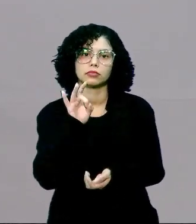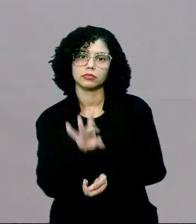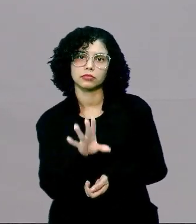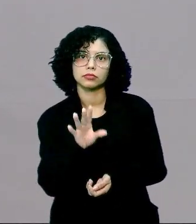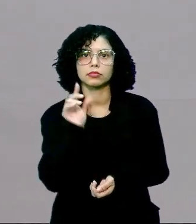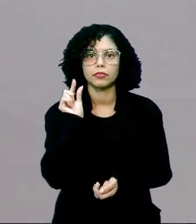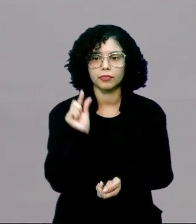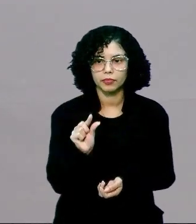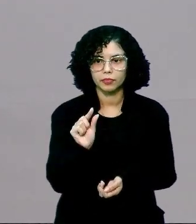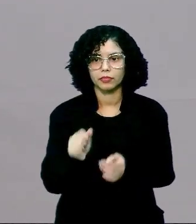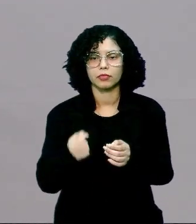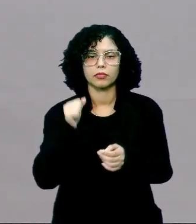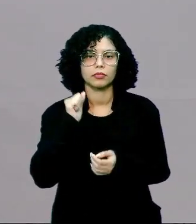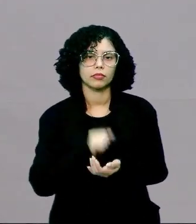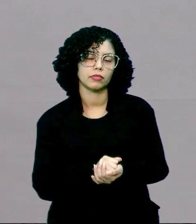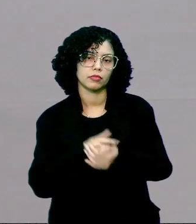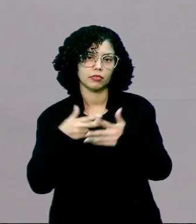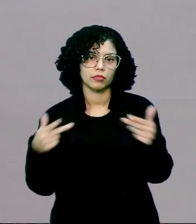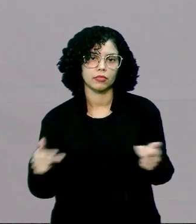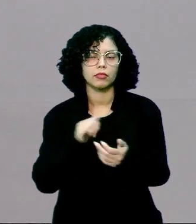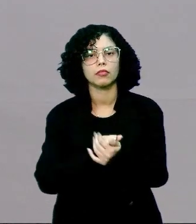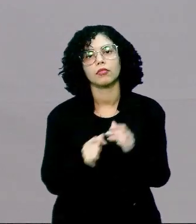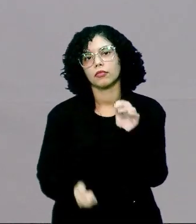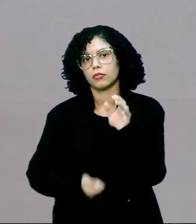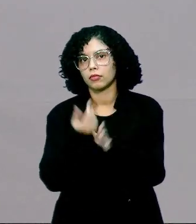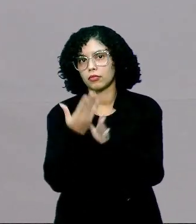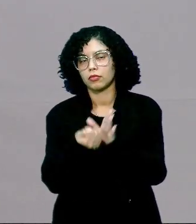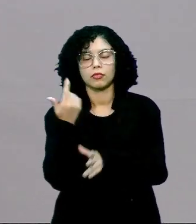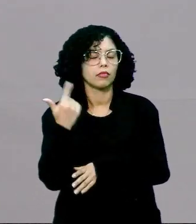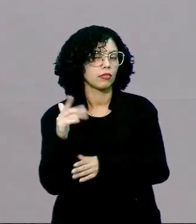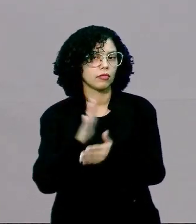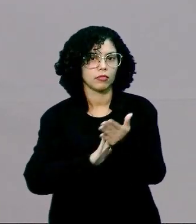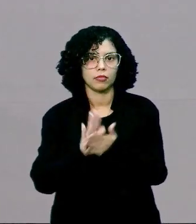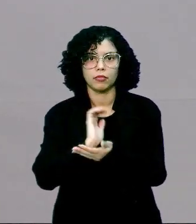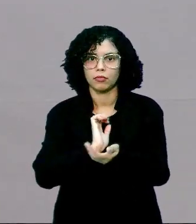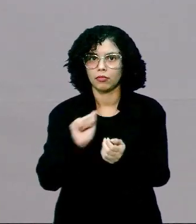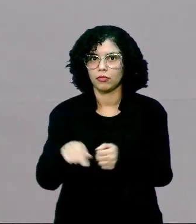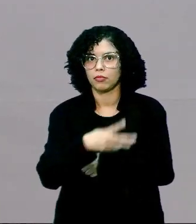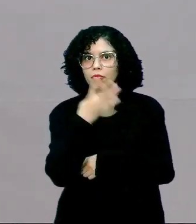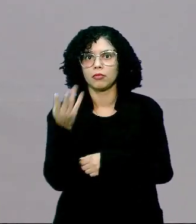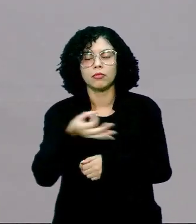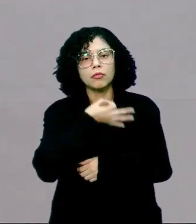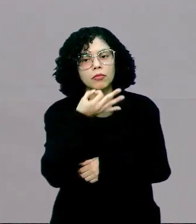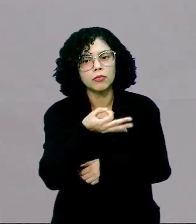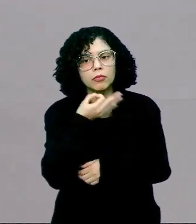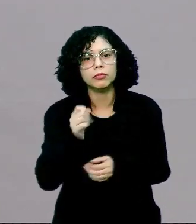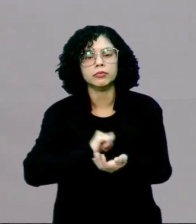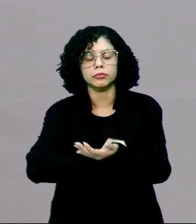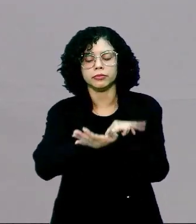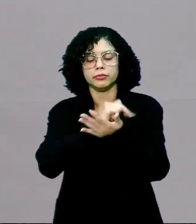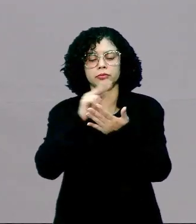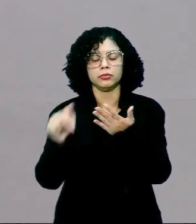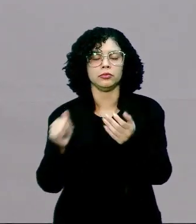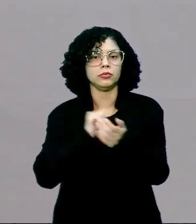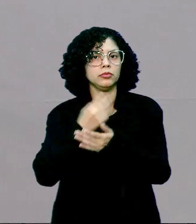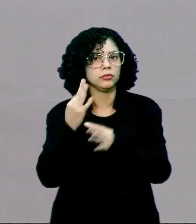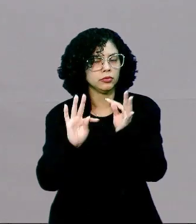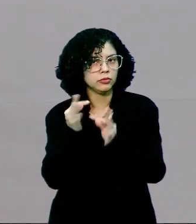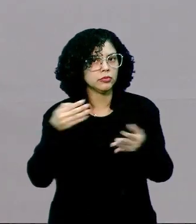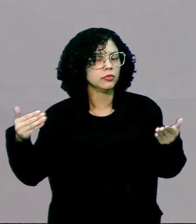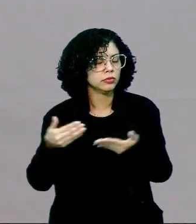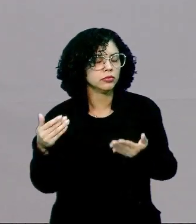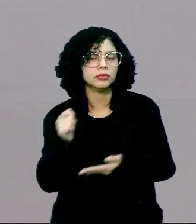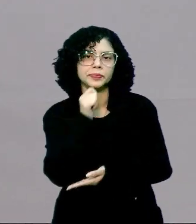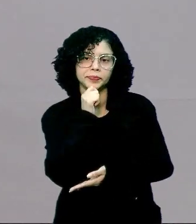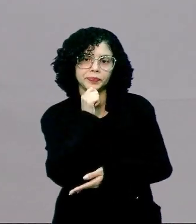poucas funções, ok? Assim que o telefone foi inventado, ele não tinha tantas opções, não tinha a tecnologia que